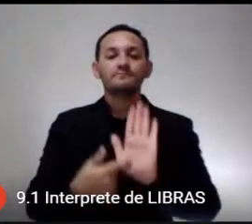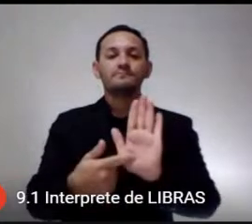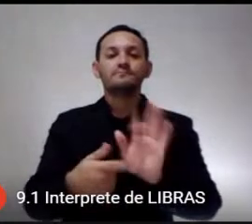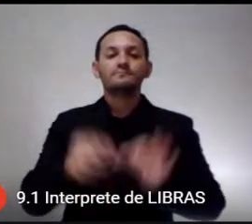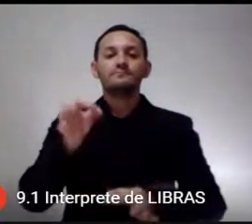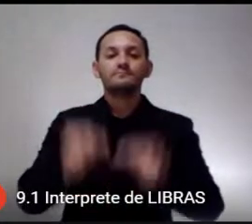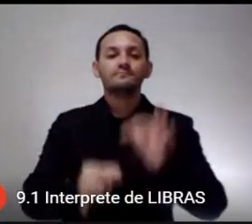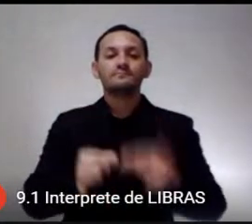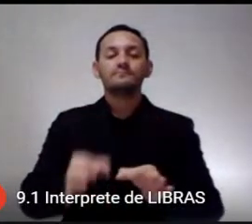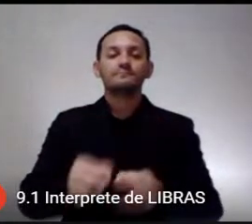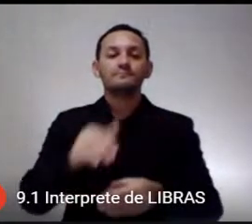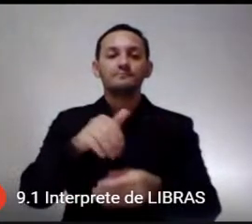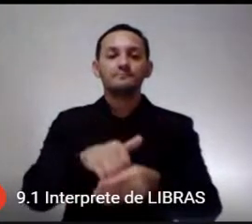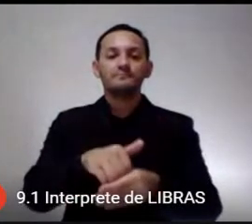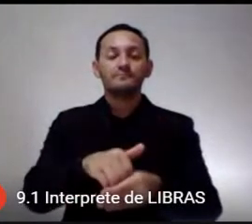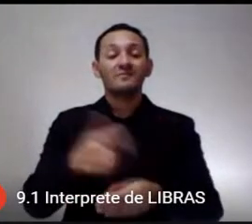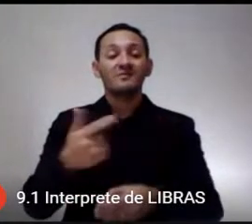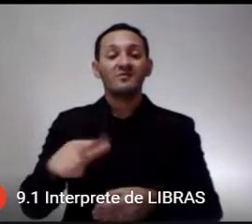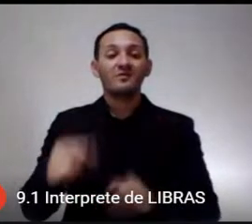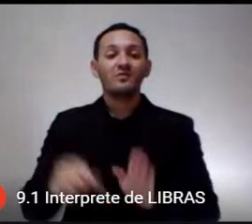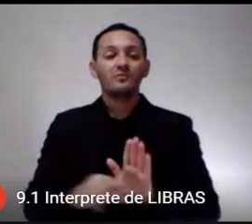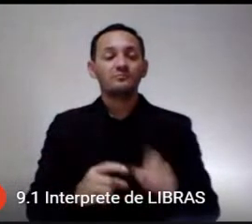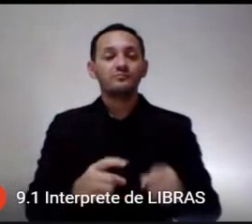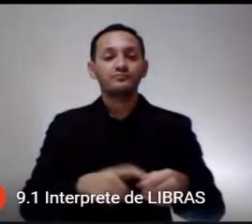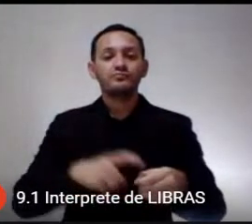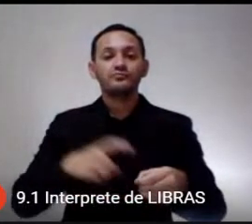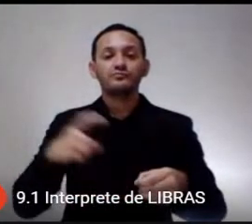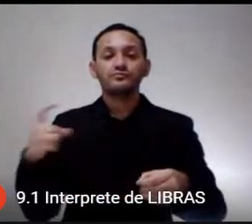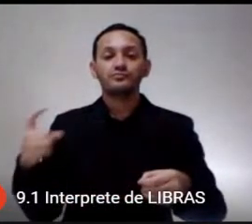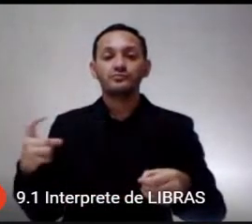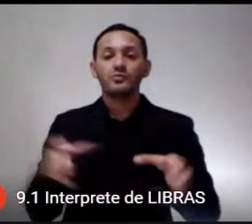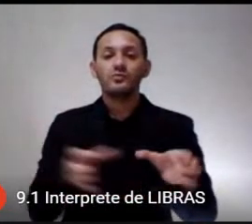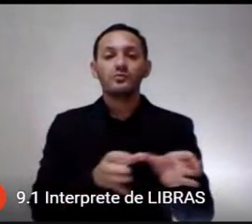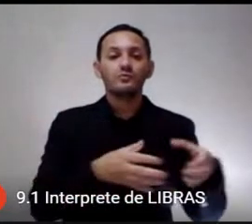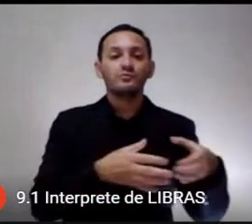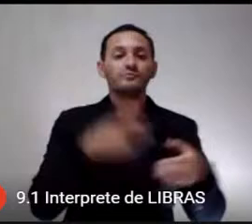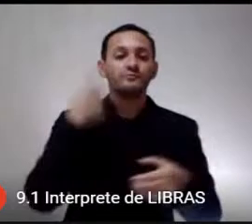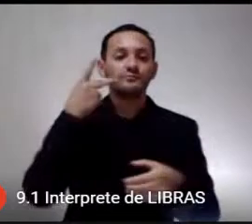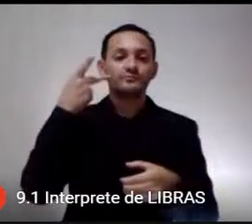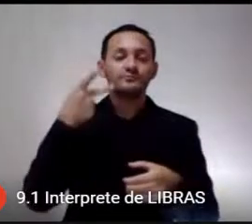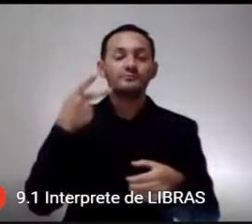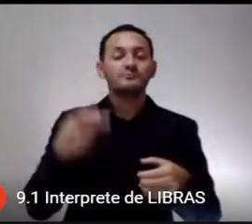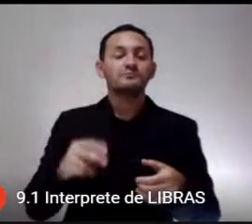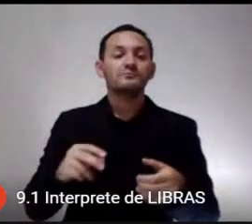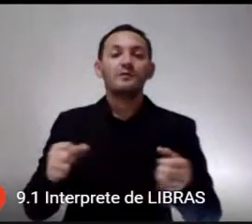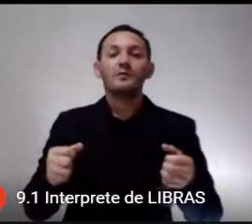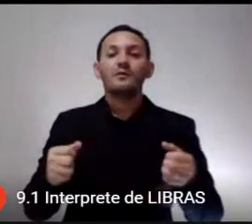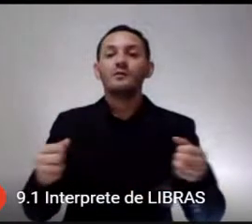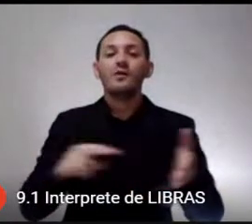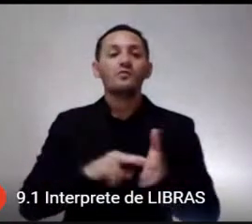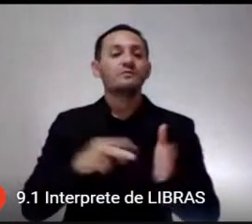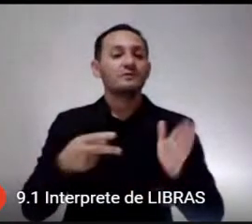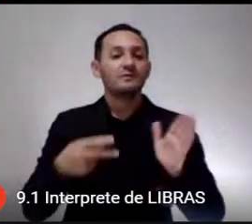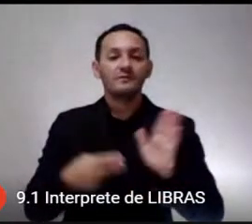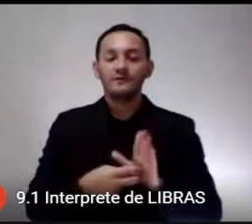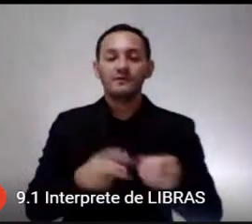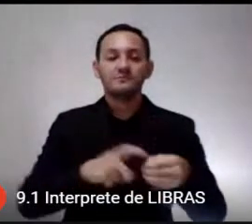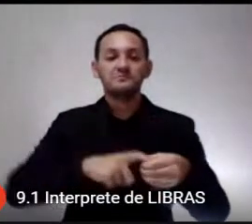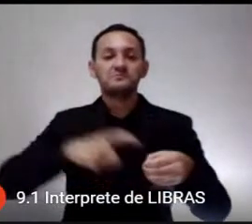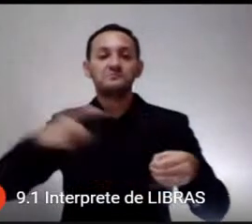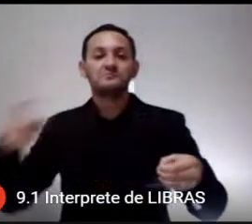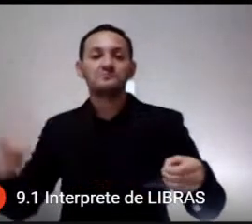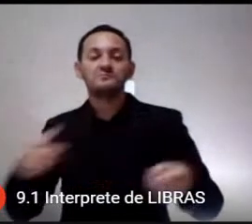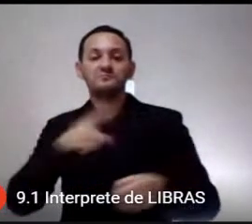ou mero registro de sua desfiliação perante o órgão partidário não descaracteriza a filiação partidária,